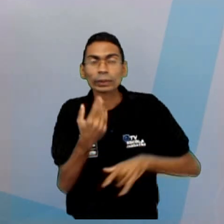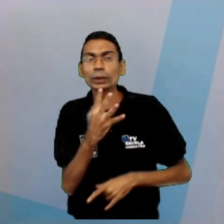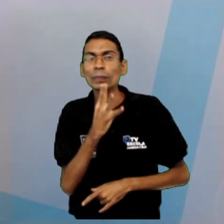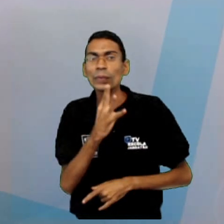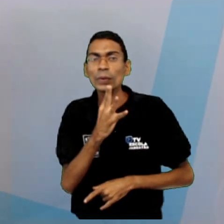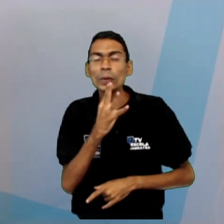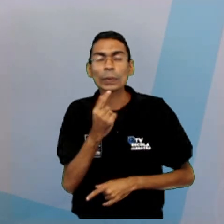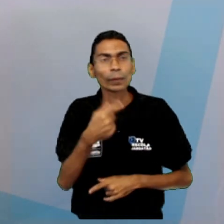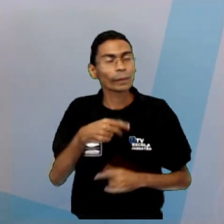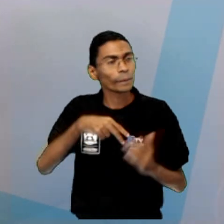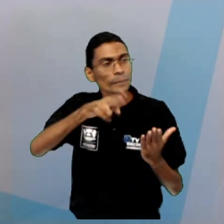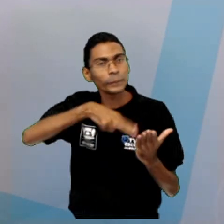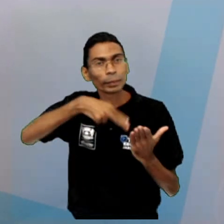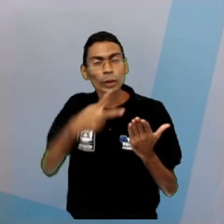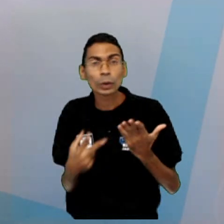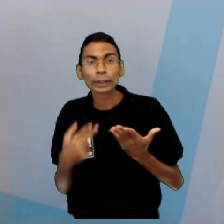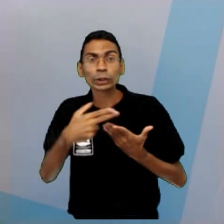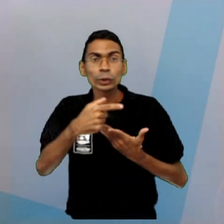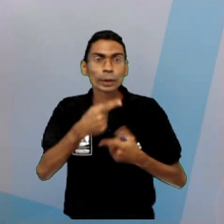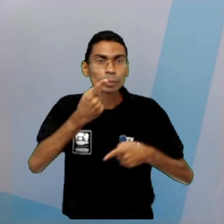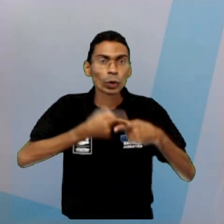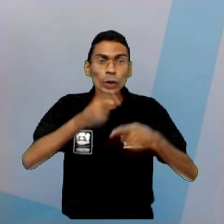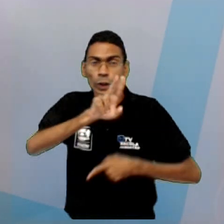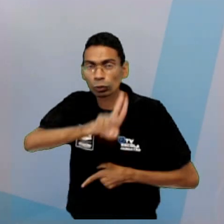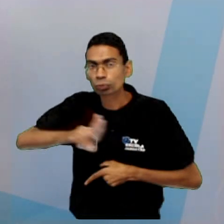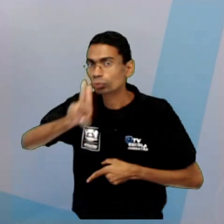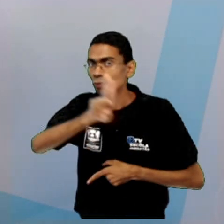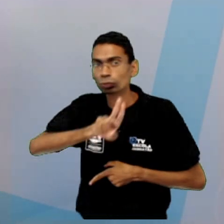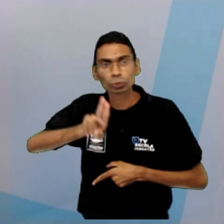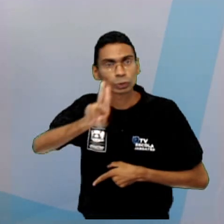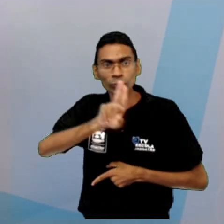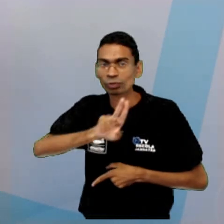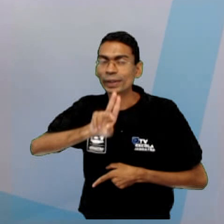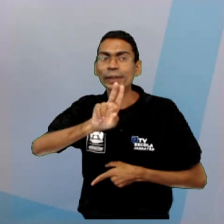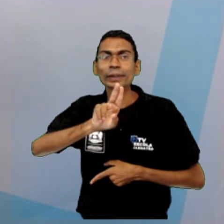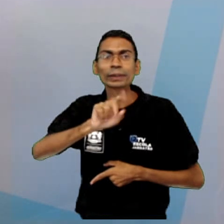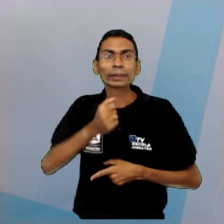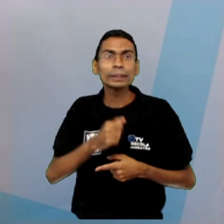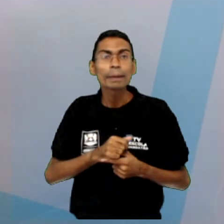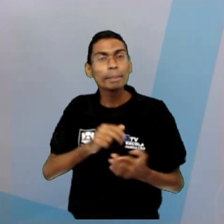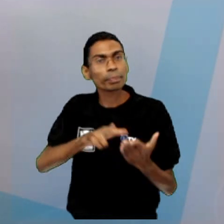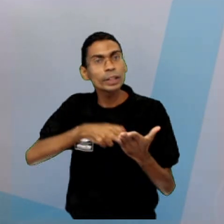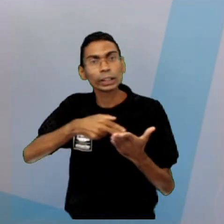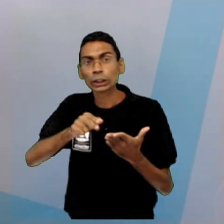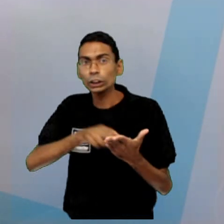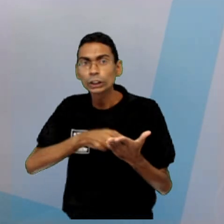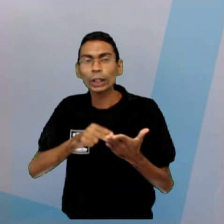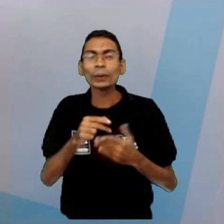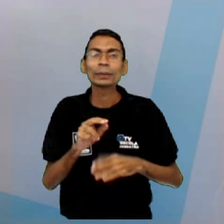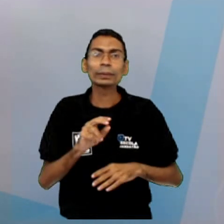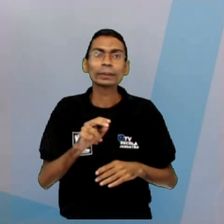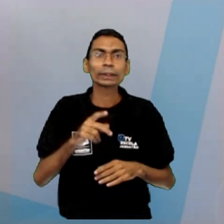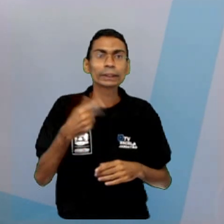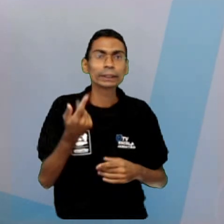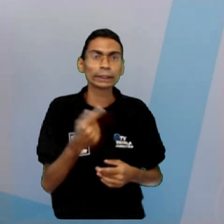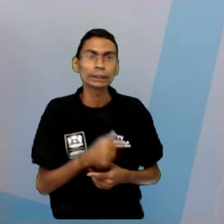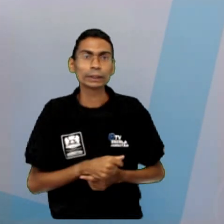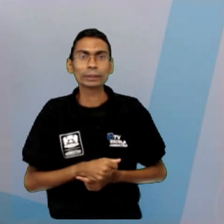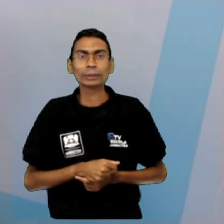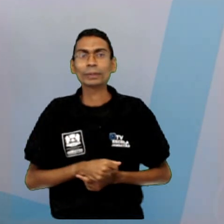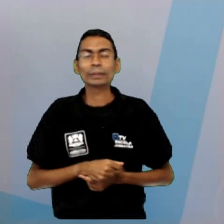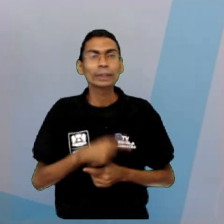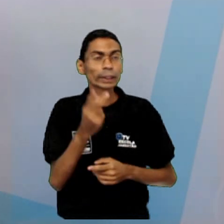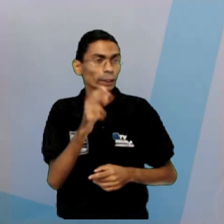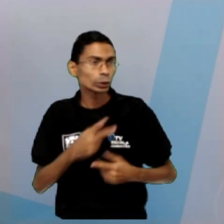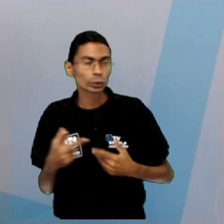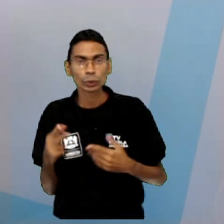o pintor das tesouras. Porque ele não usava pincel e tinta para desenhar, mas ele usava recortes